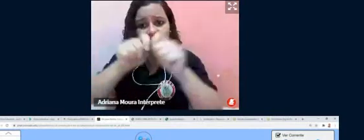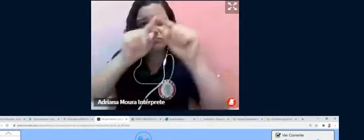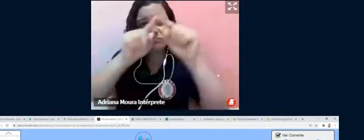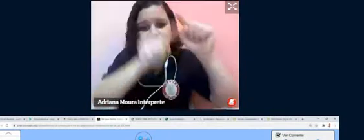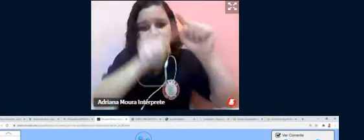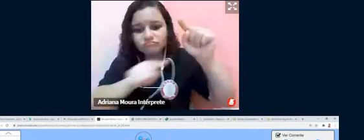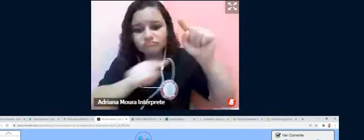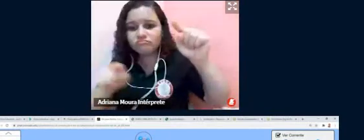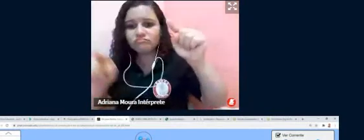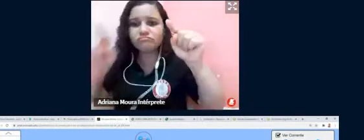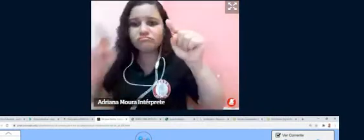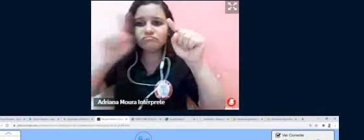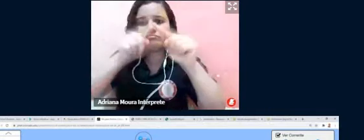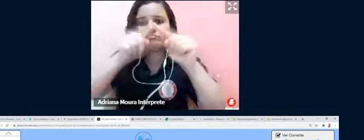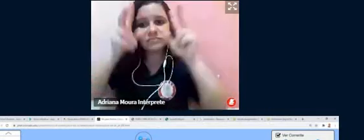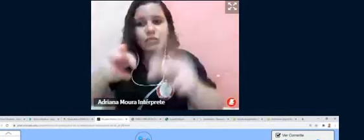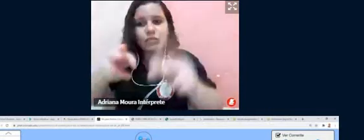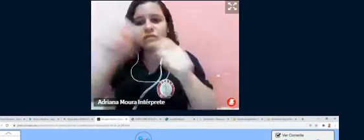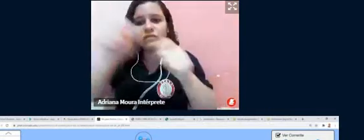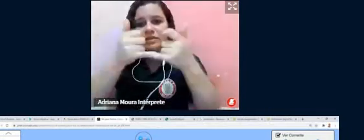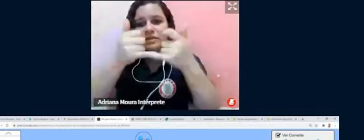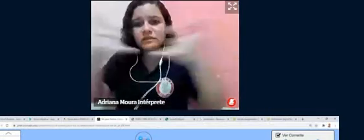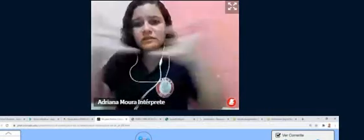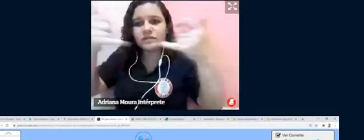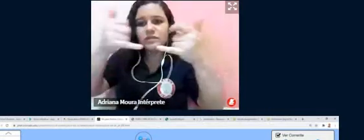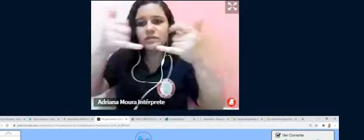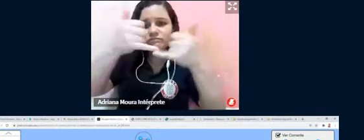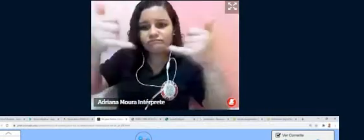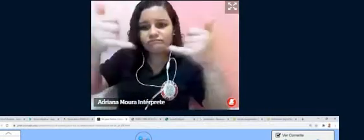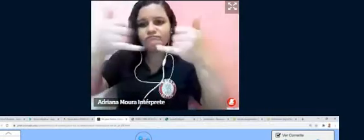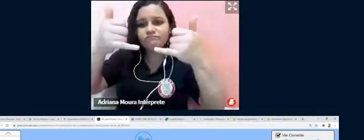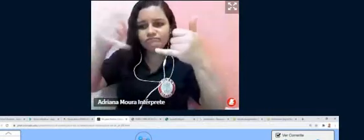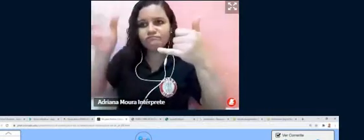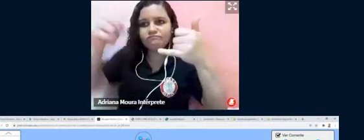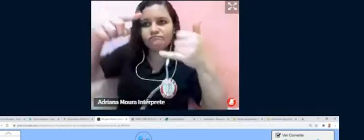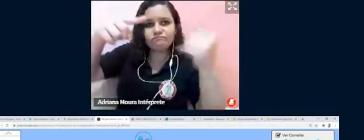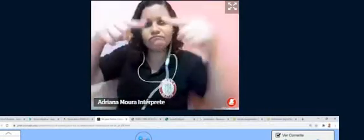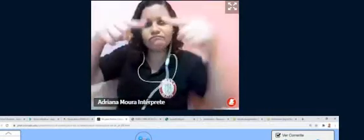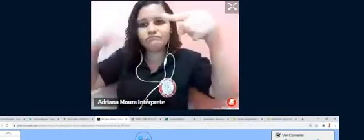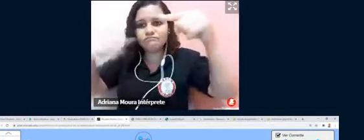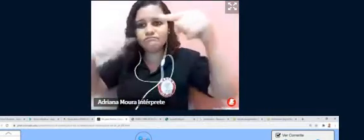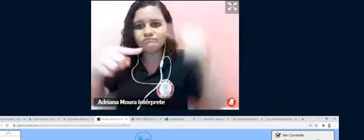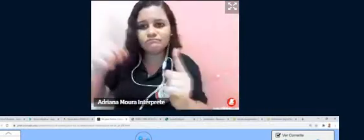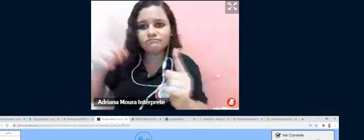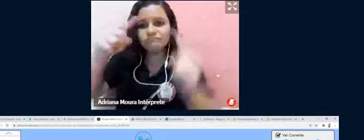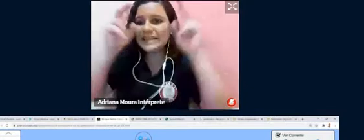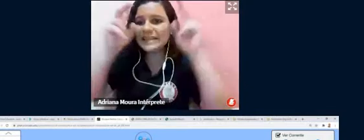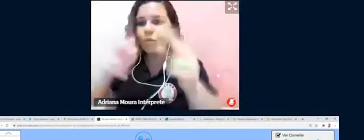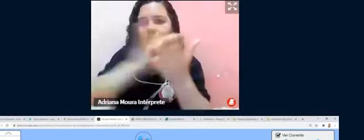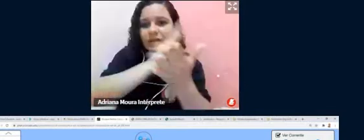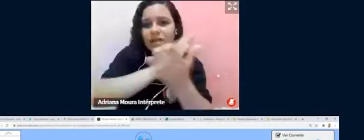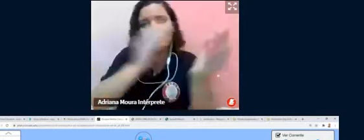arrastando os fios, conectando e tal, e fazendo ali o circuito do mesmo jeito que você viu no livro, é só você repetir o desenho aqui